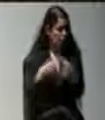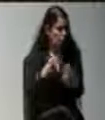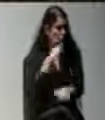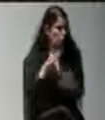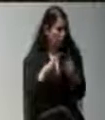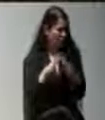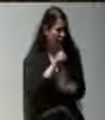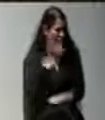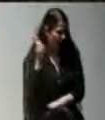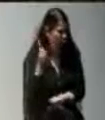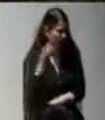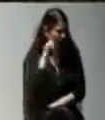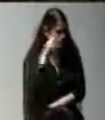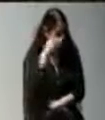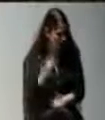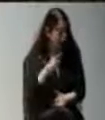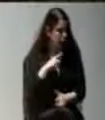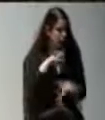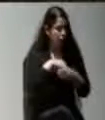Obrigada.